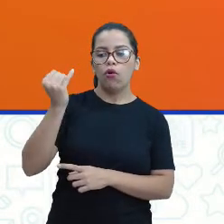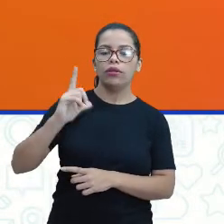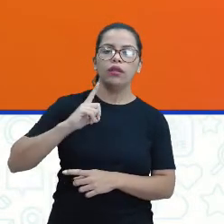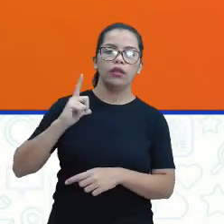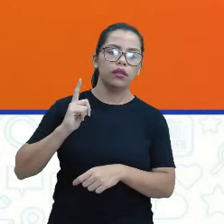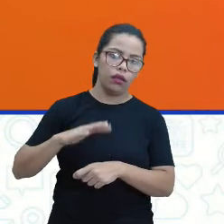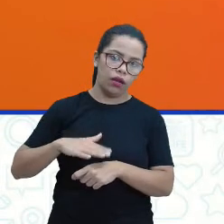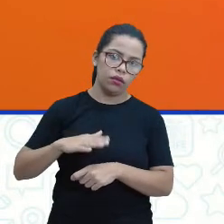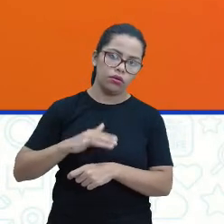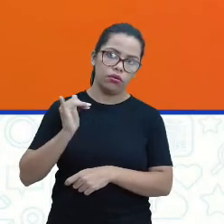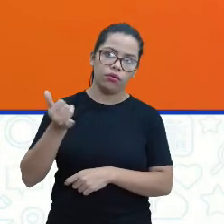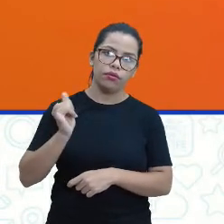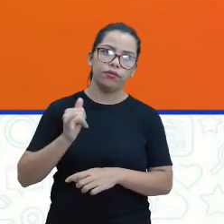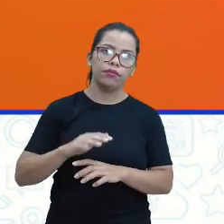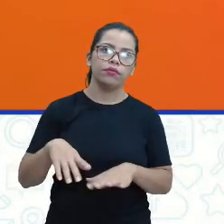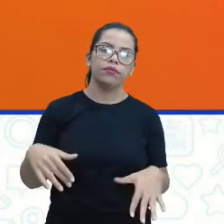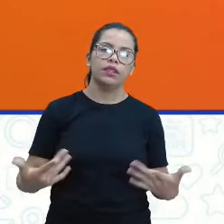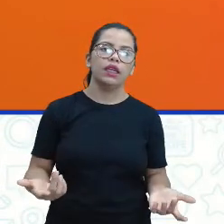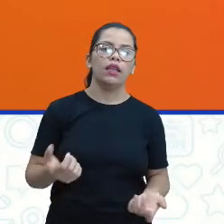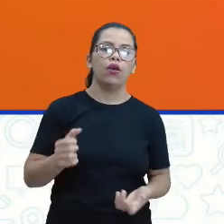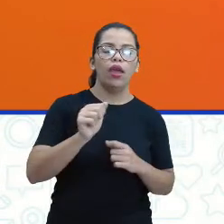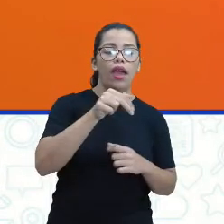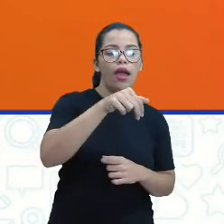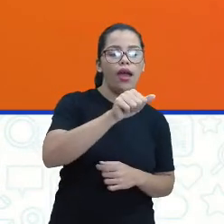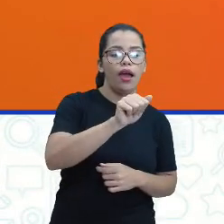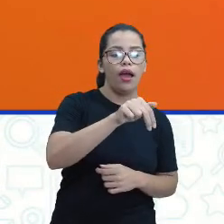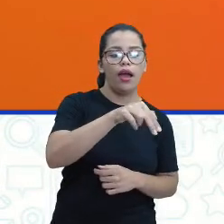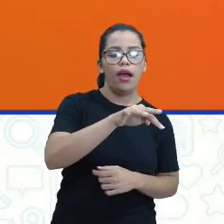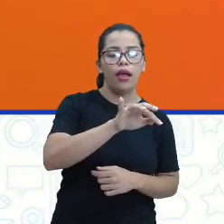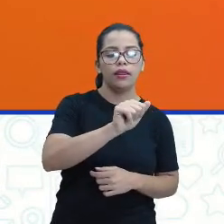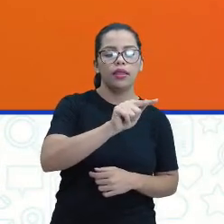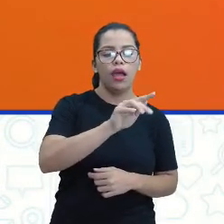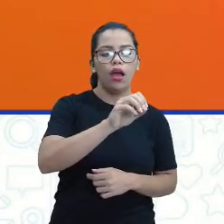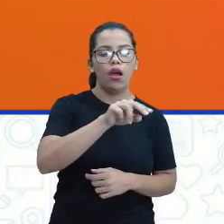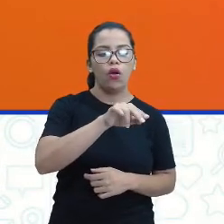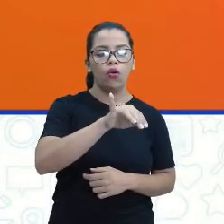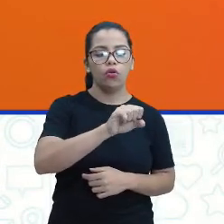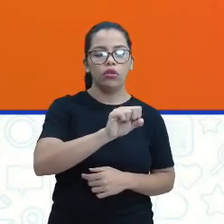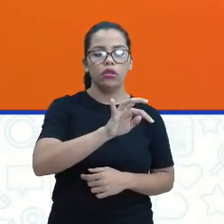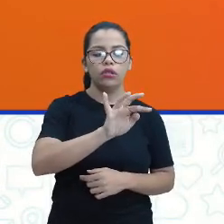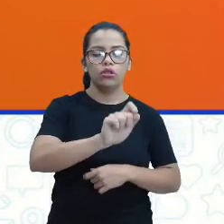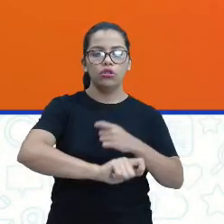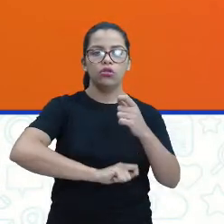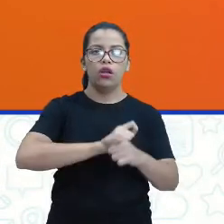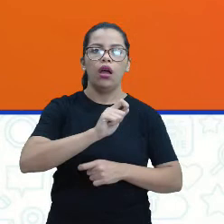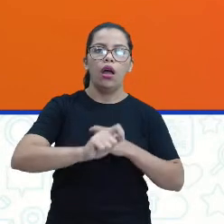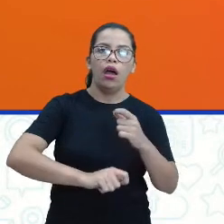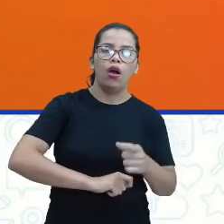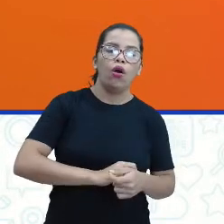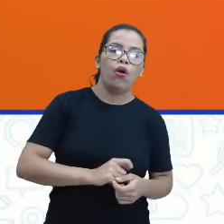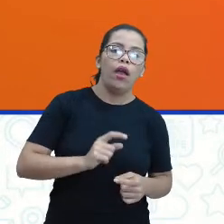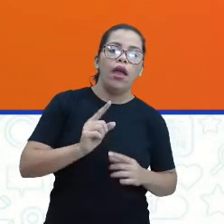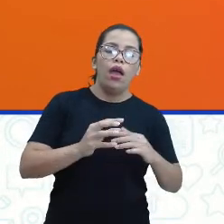o antagonista, que é o personagem que atua como obstáculo para o protagonista,